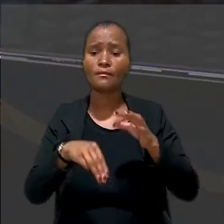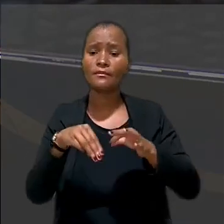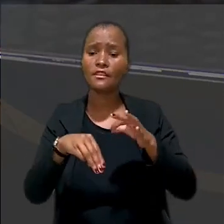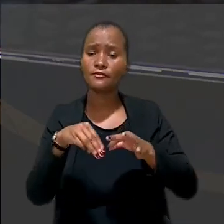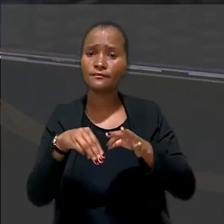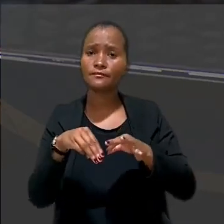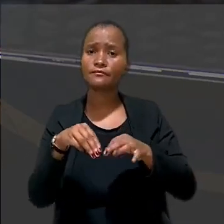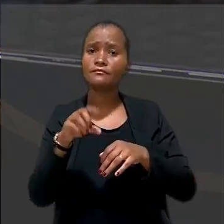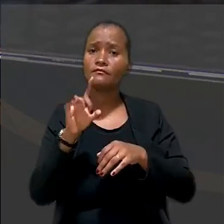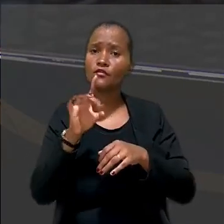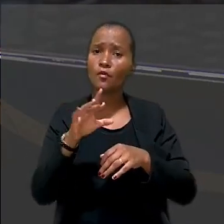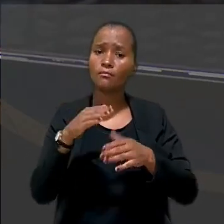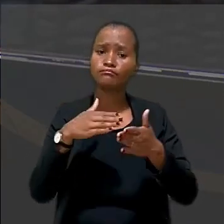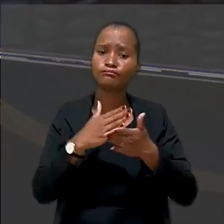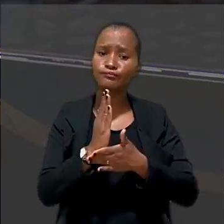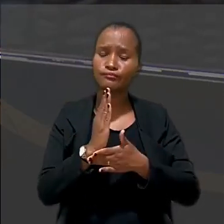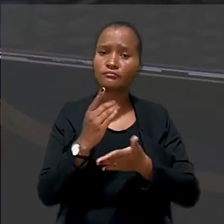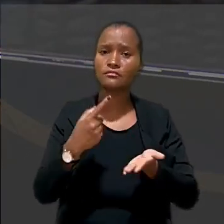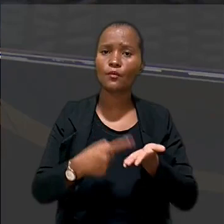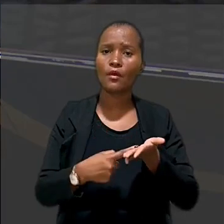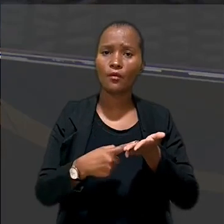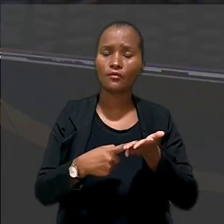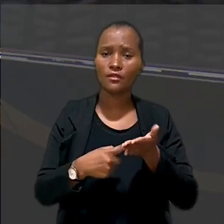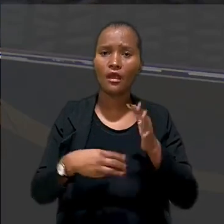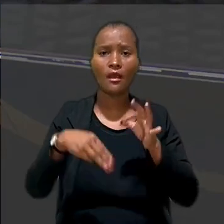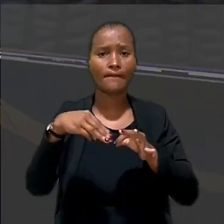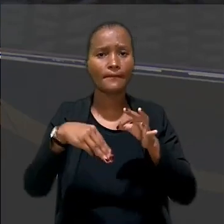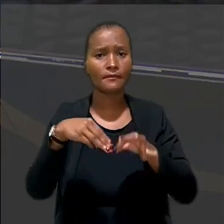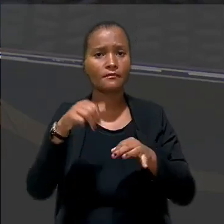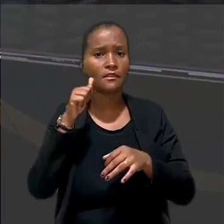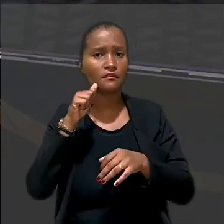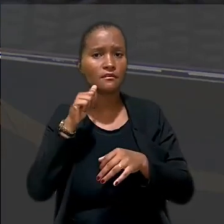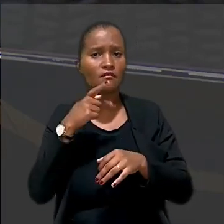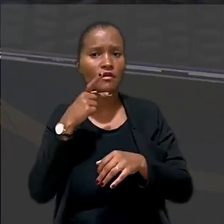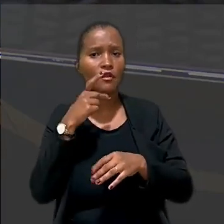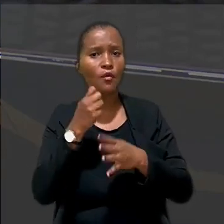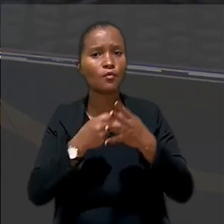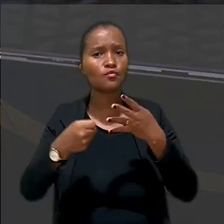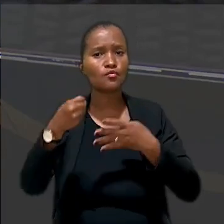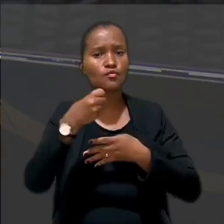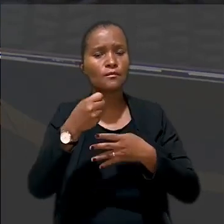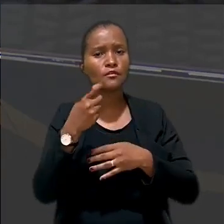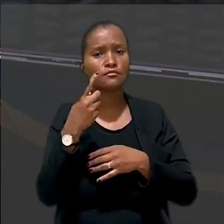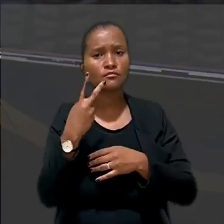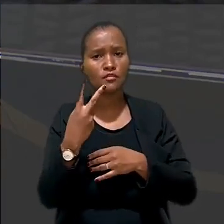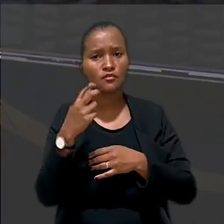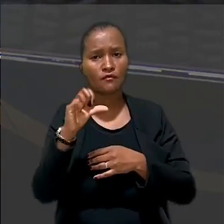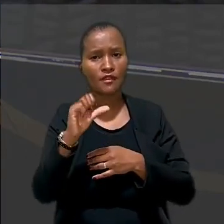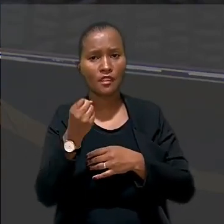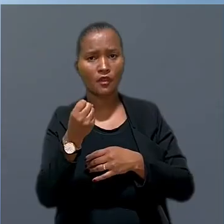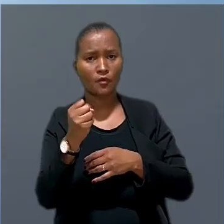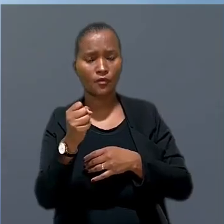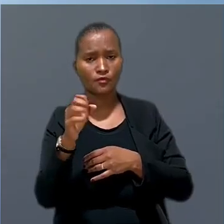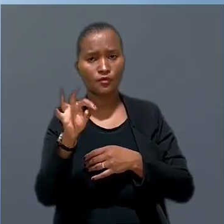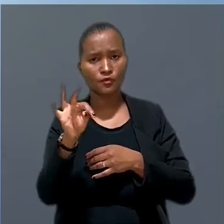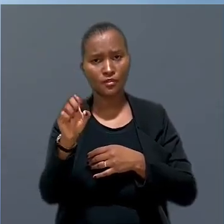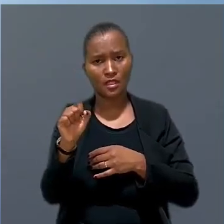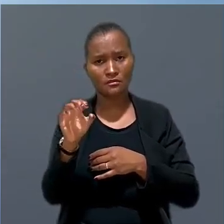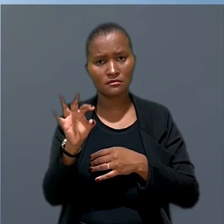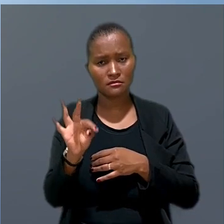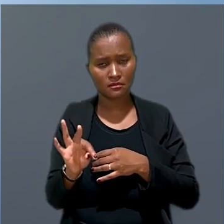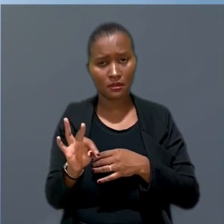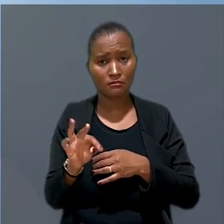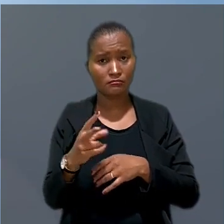magistrado se limitou apenas a homologar o acordo. A ministra destacou a súmula 298 do TST.